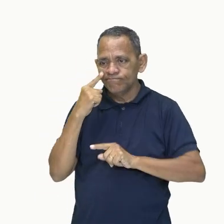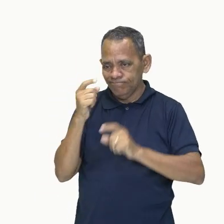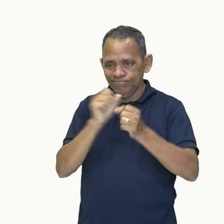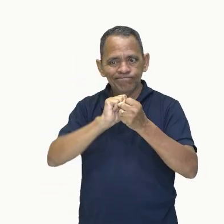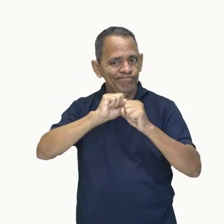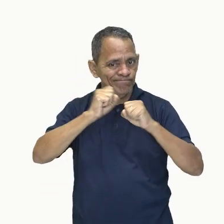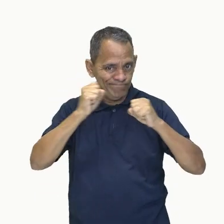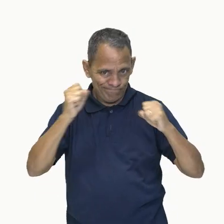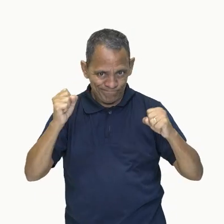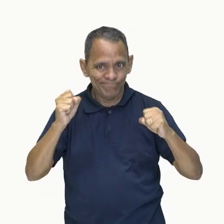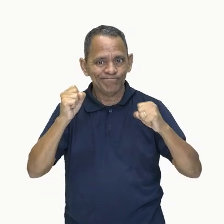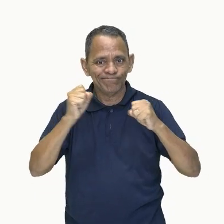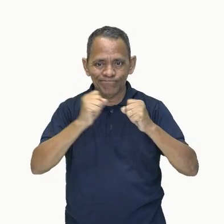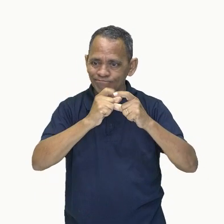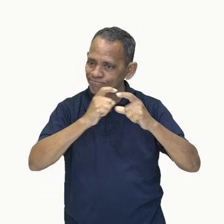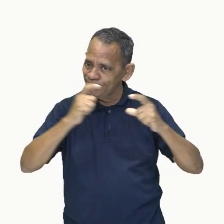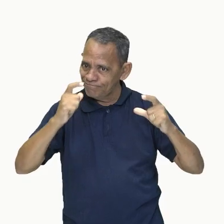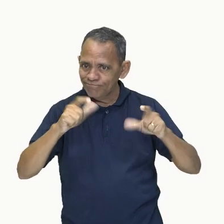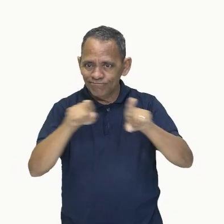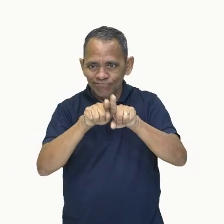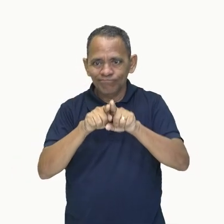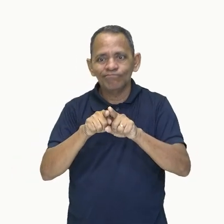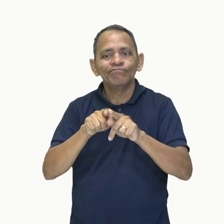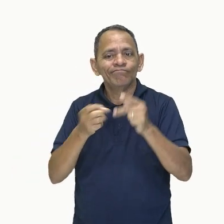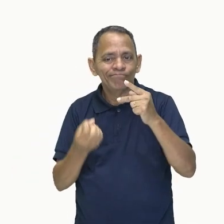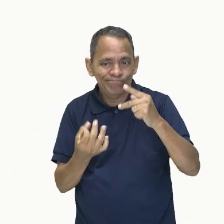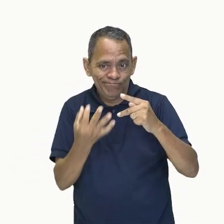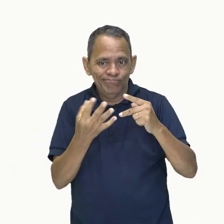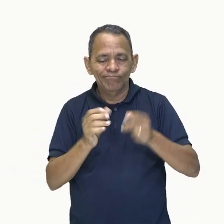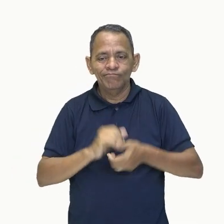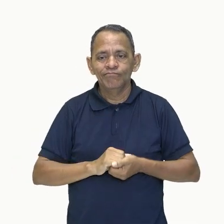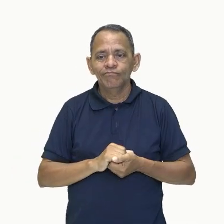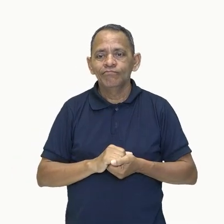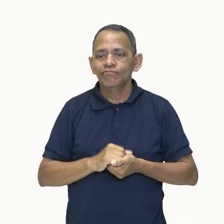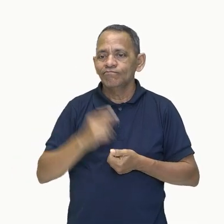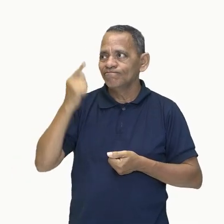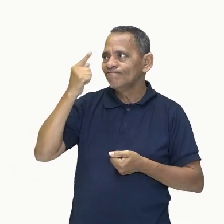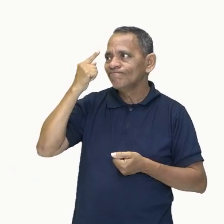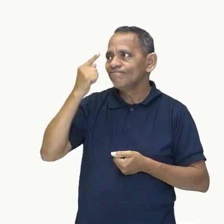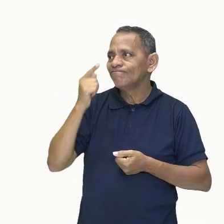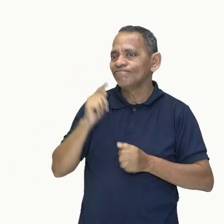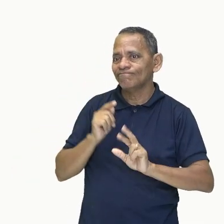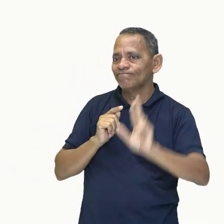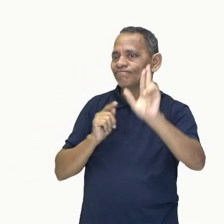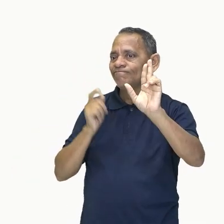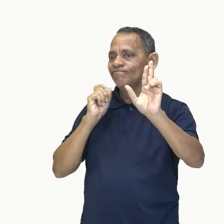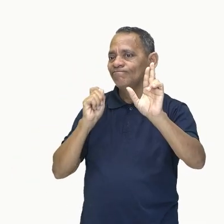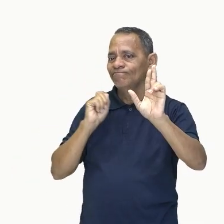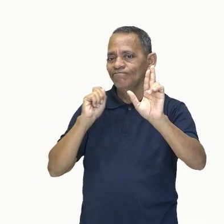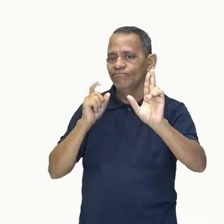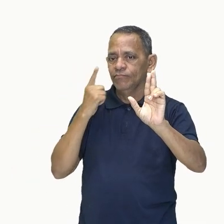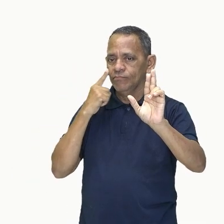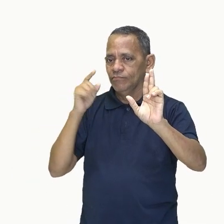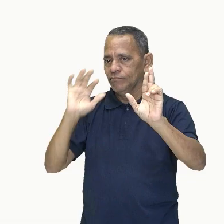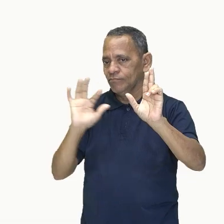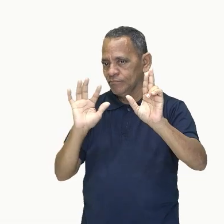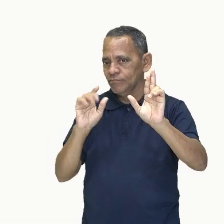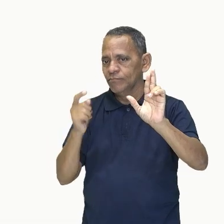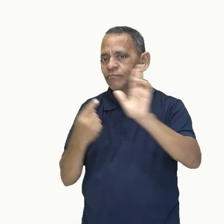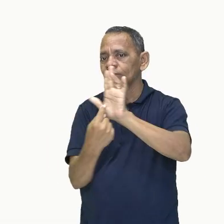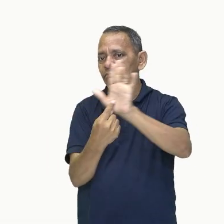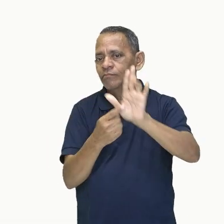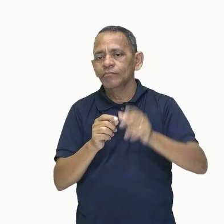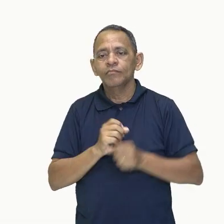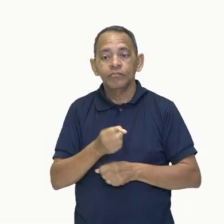dessas proteínas. Aqui, para você ter uma ideia, né? Essa representação é como se a gente tivesse aquela quantidade de